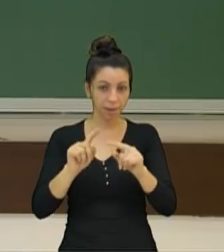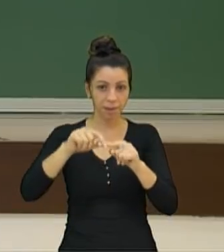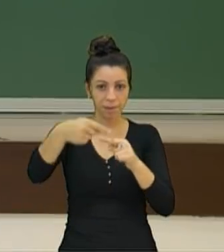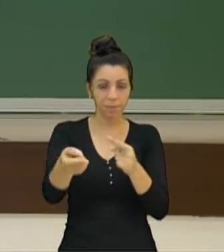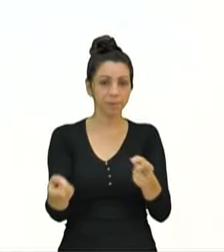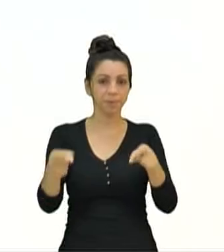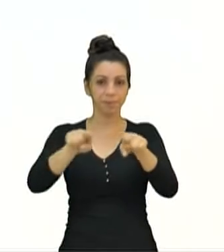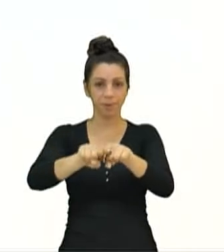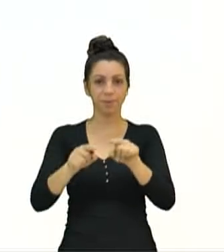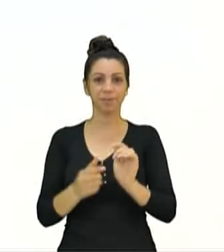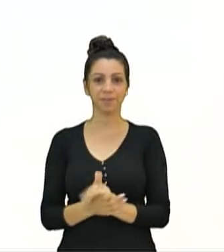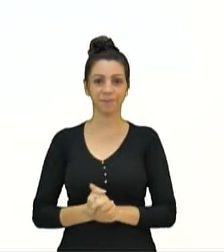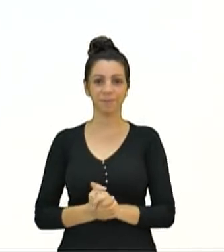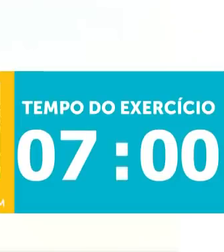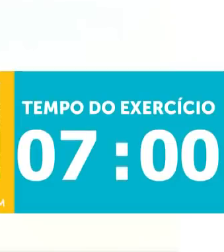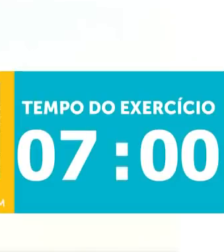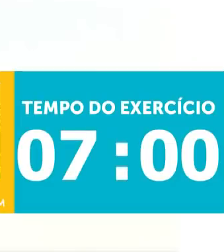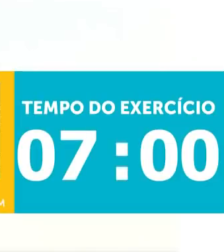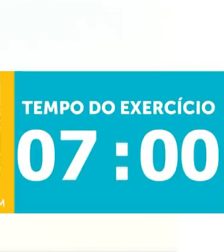nós voltamos.